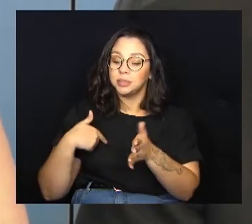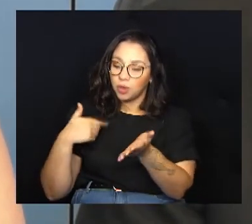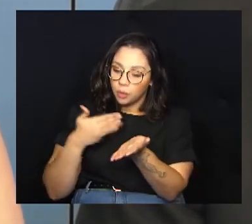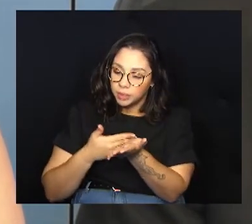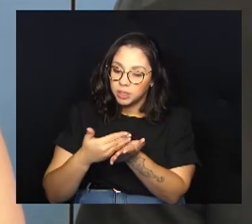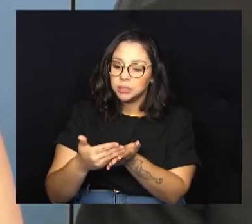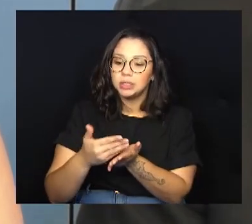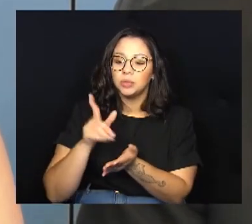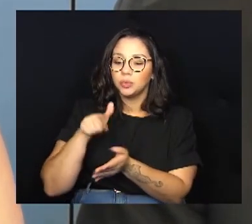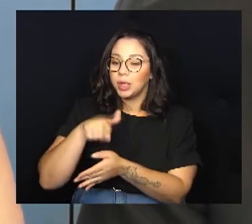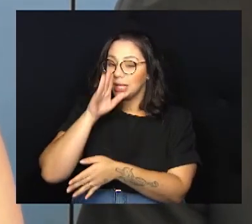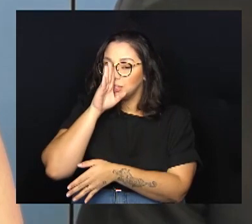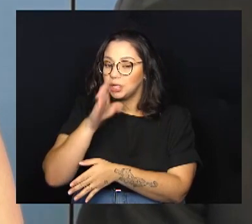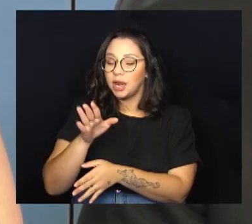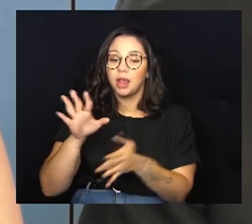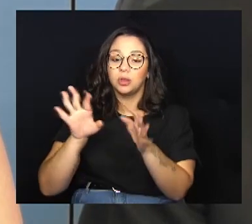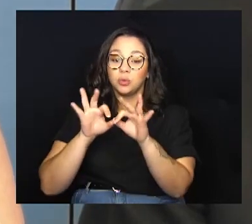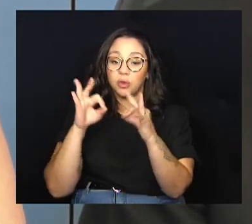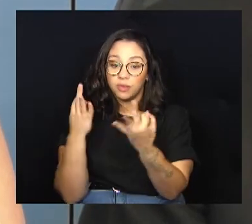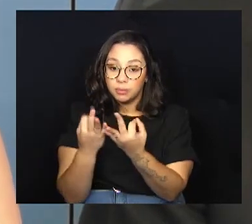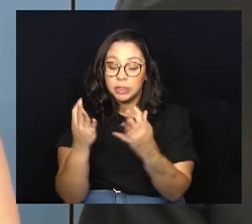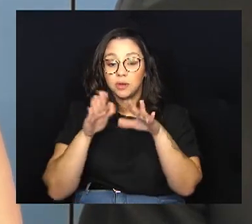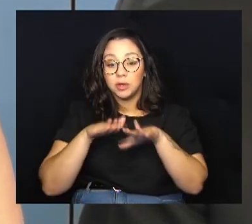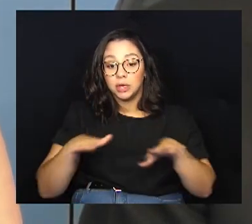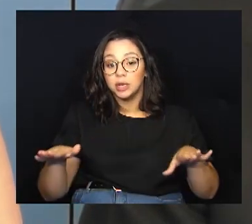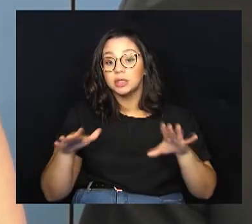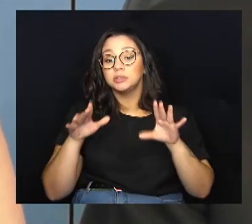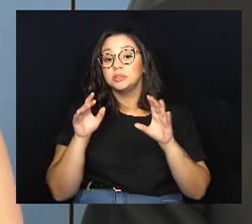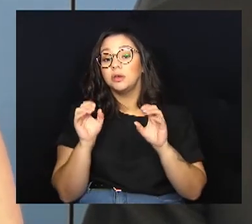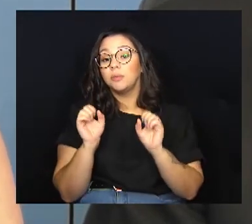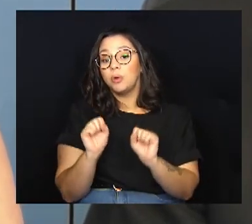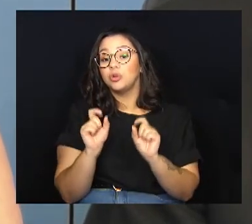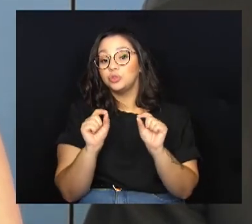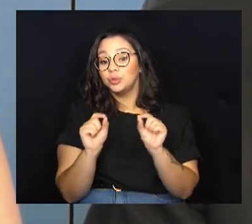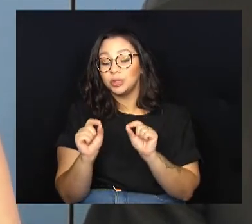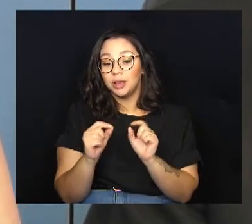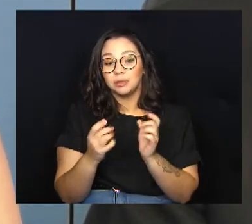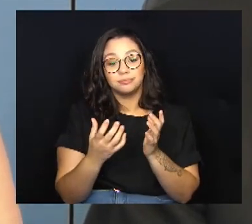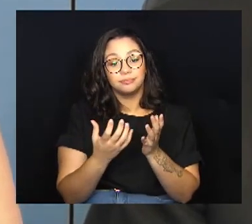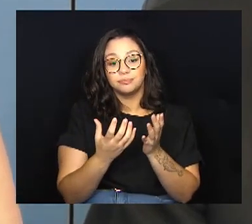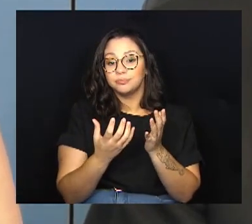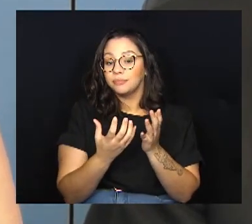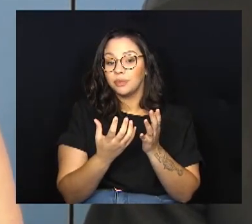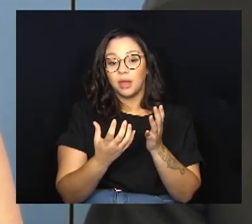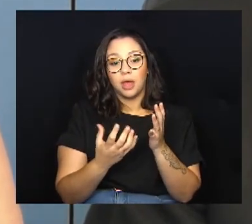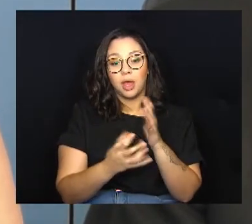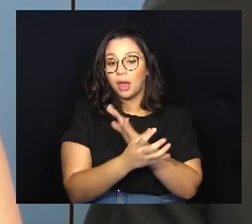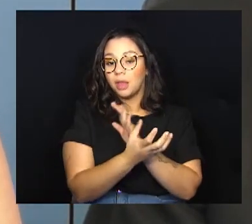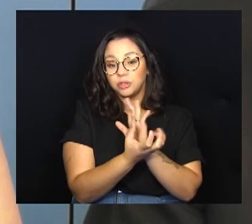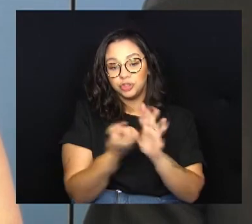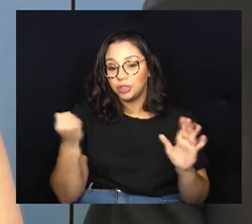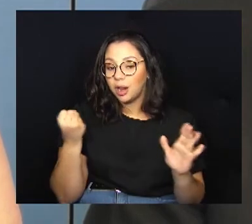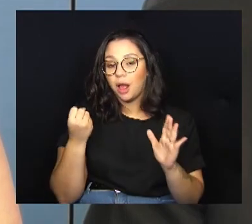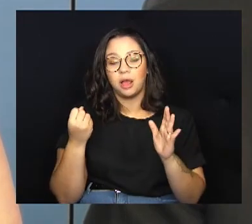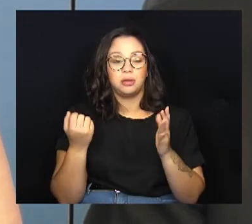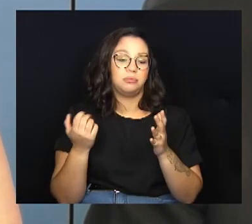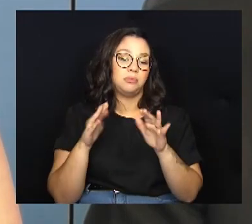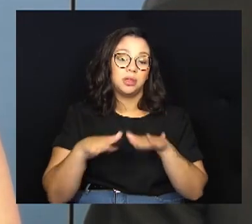da importância do contraturno escolar, por exemplo, para a prevenção, porque ele está tendo uma atividade, não é